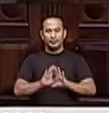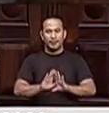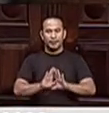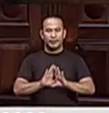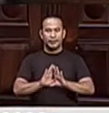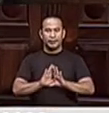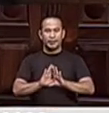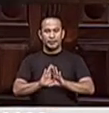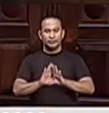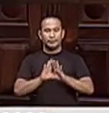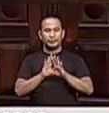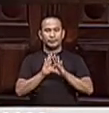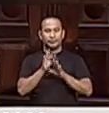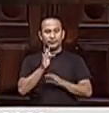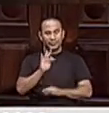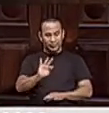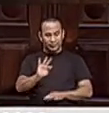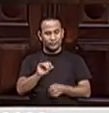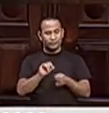Tribunal Federal o fez